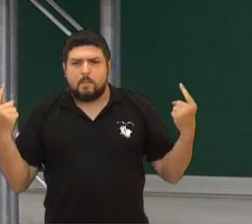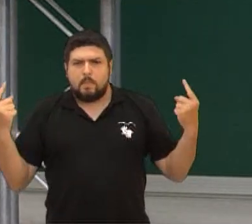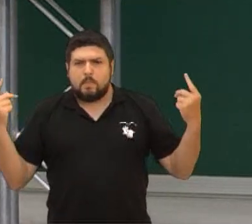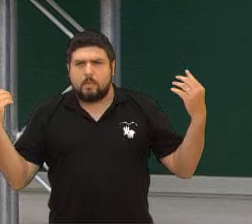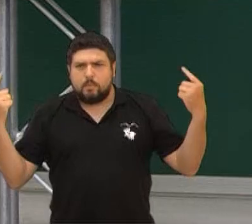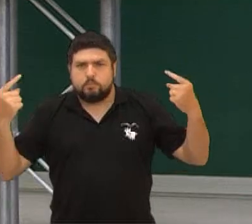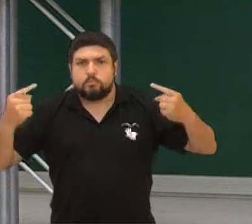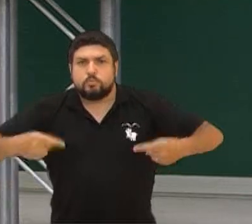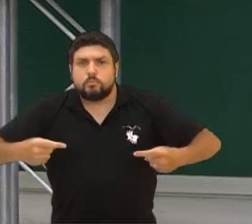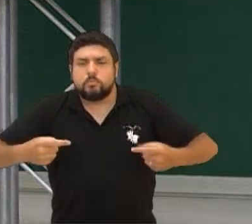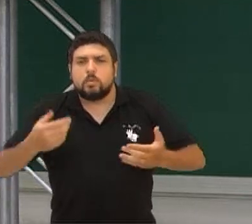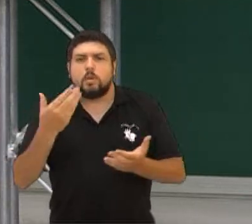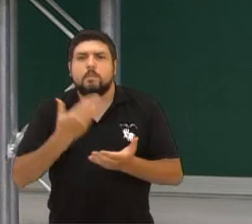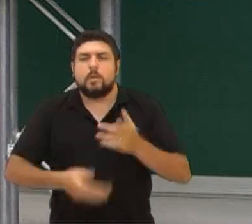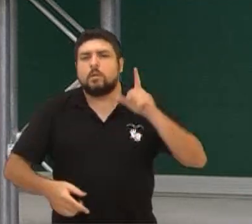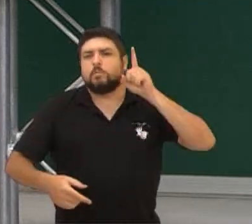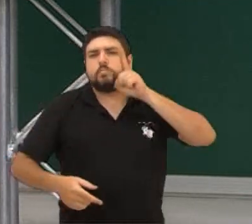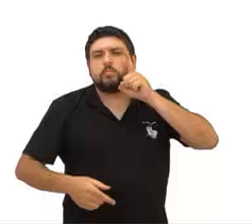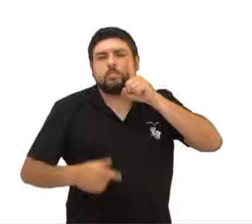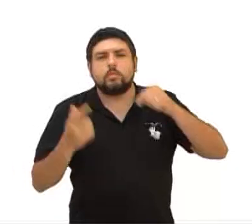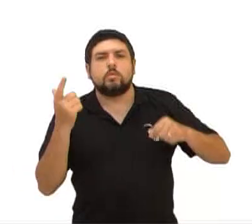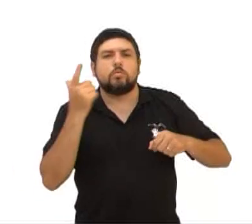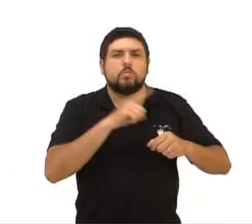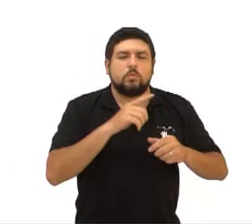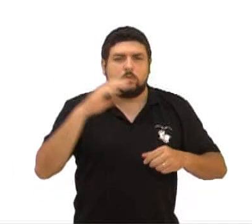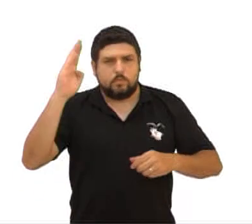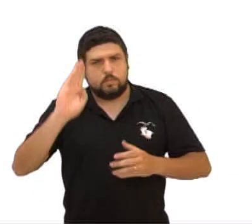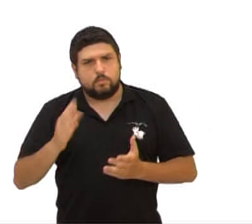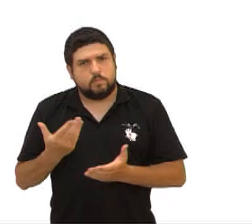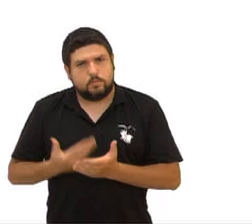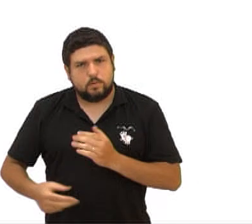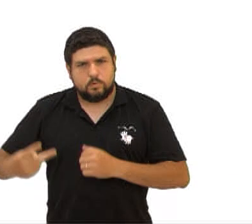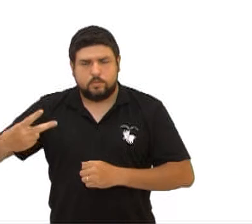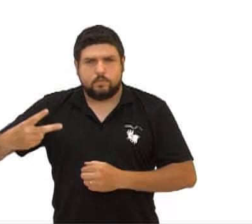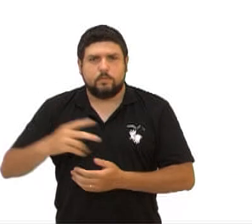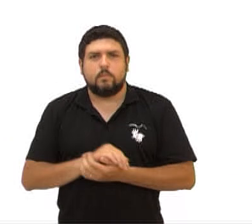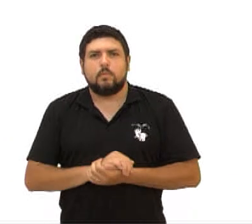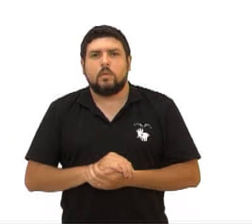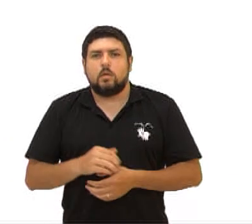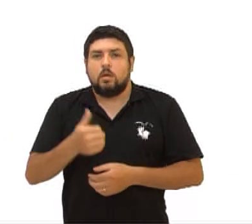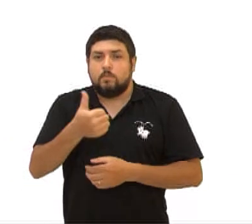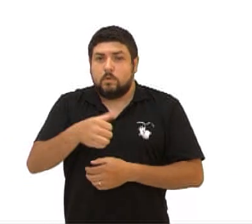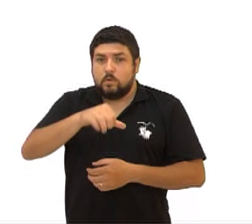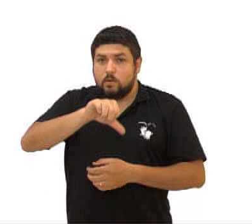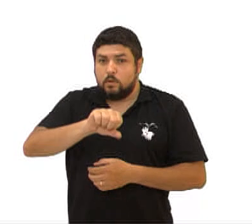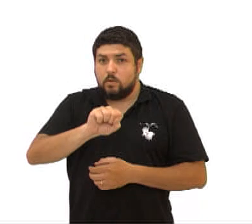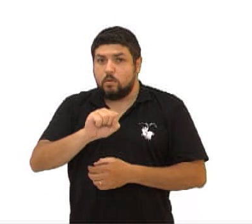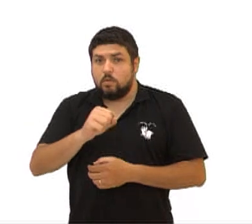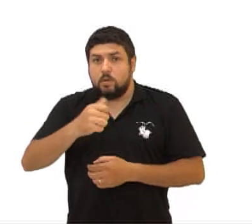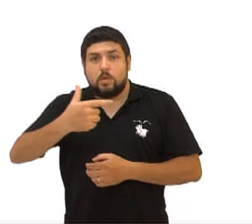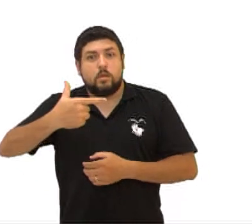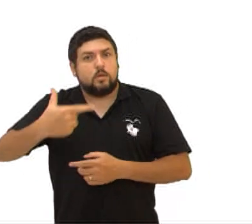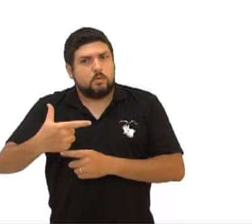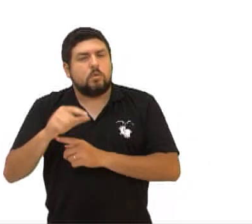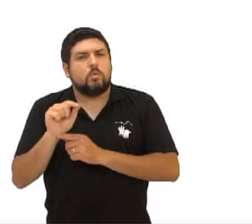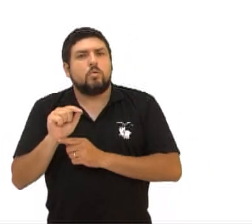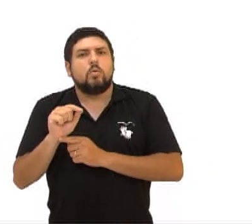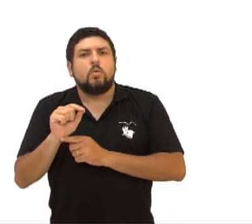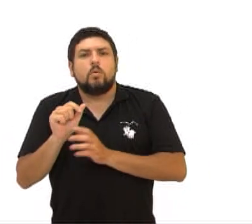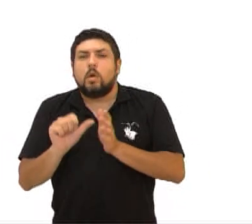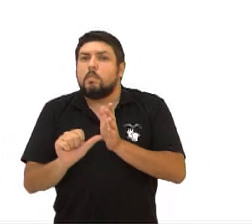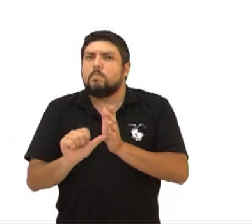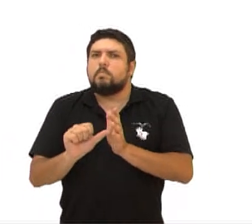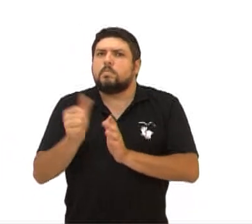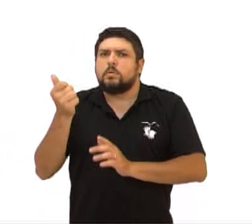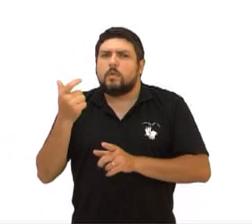dos Estados Unidos. E um pouquinho antes, em 1982, foi a primeira conquista expressiva no voleibol da